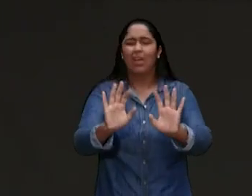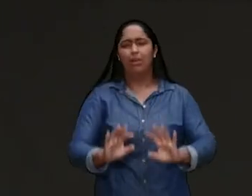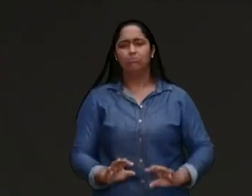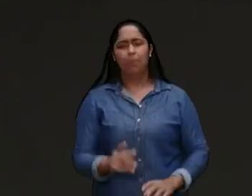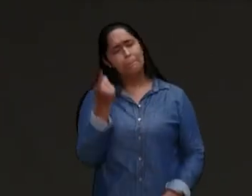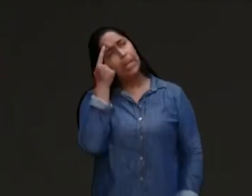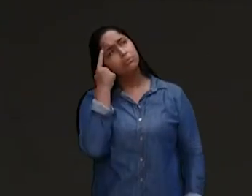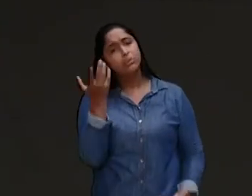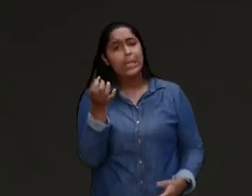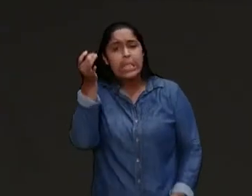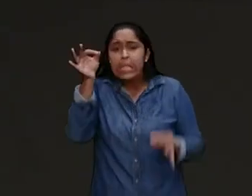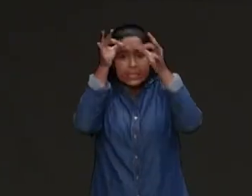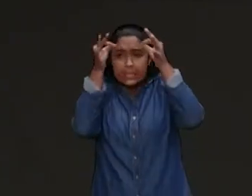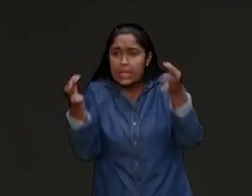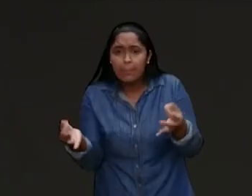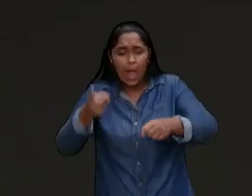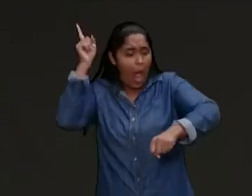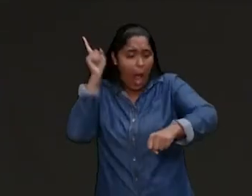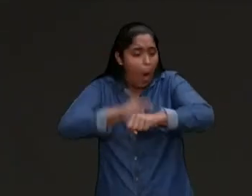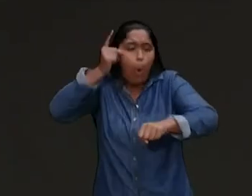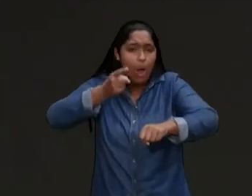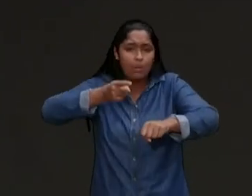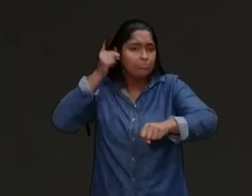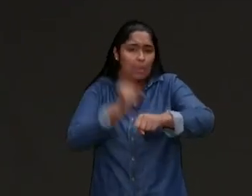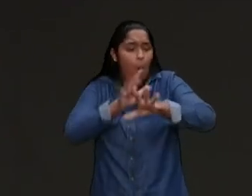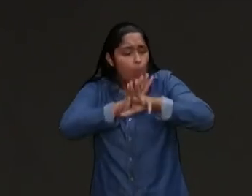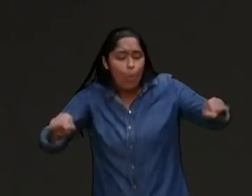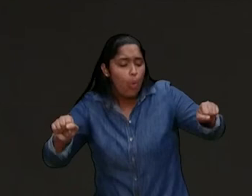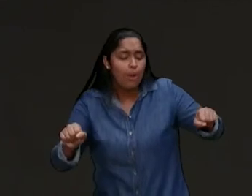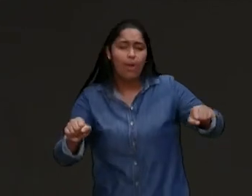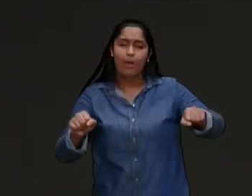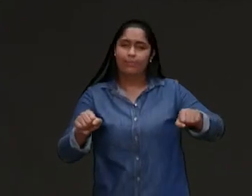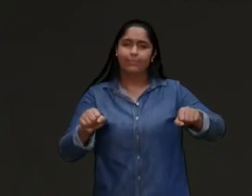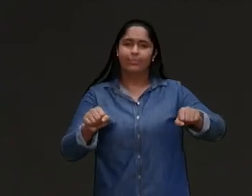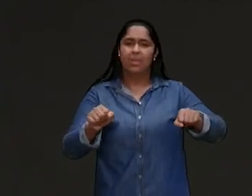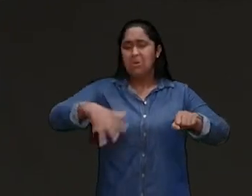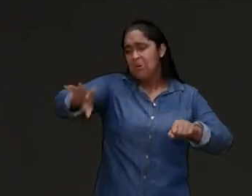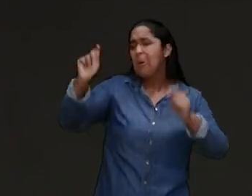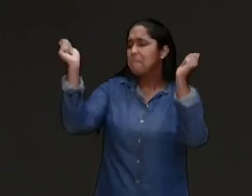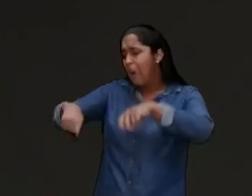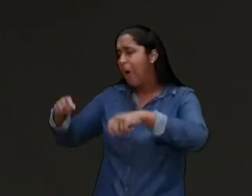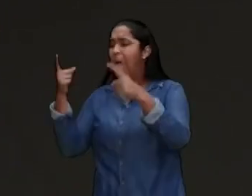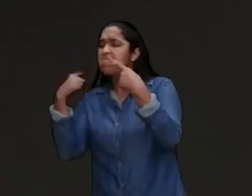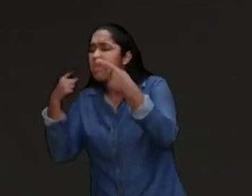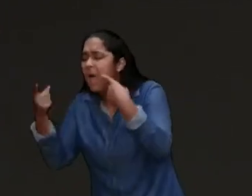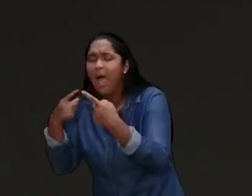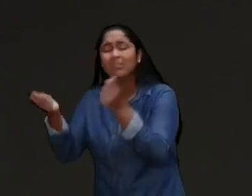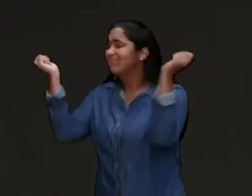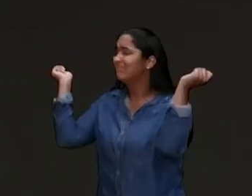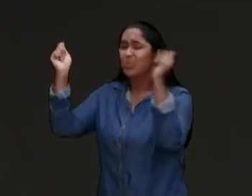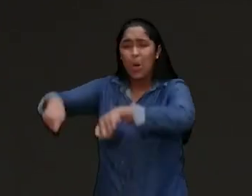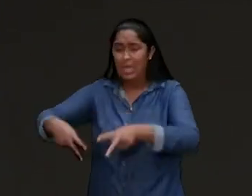agora vai reclamar o cara da Sinagoga vai reclamar um outro pare Zeu um outro religioso que não percebe o